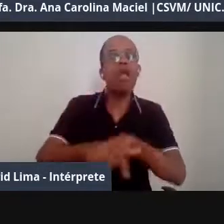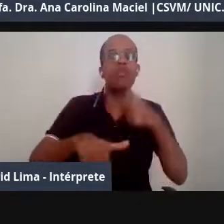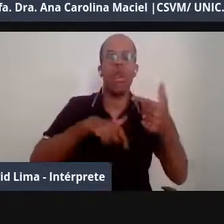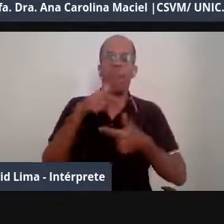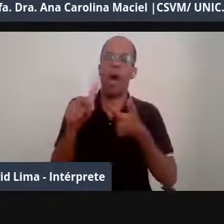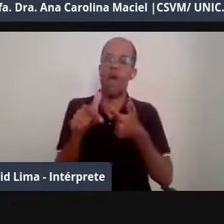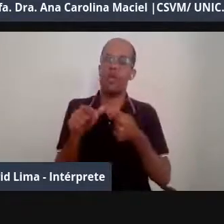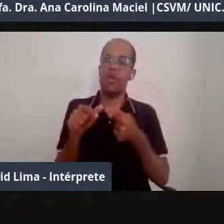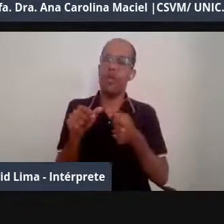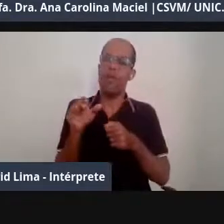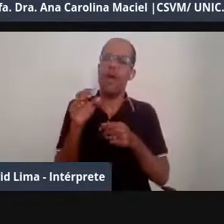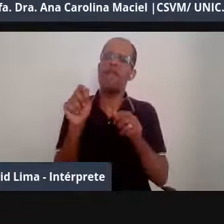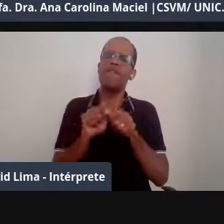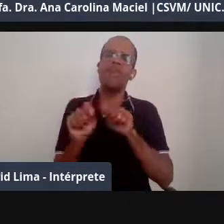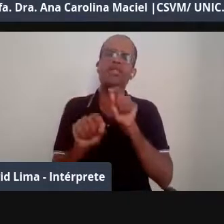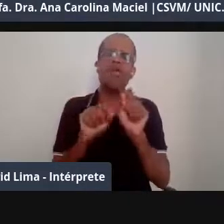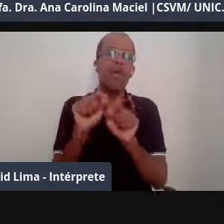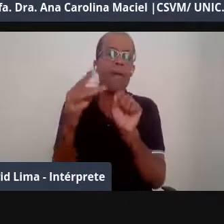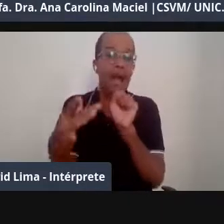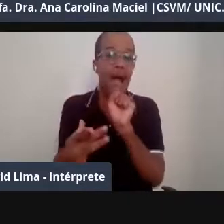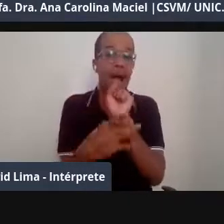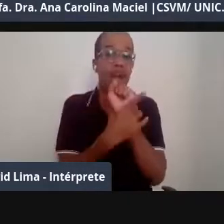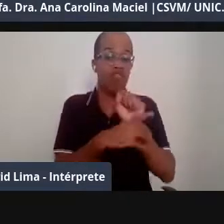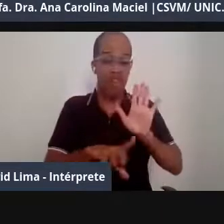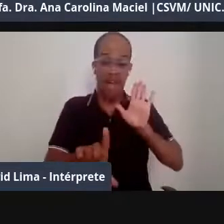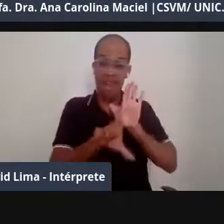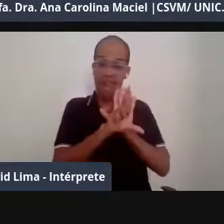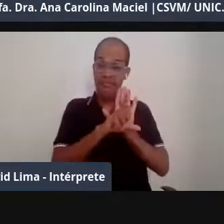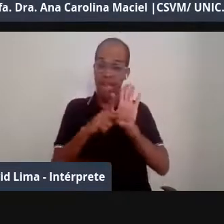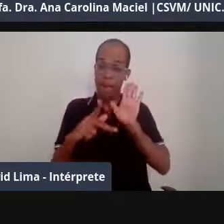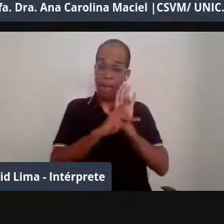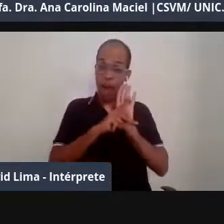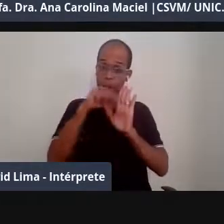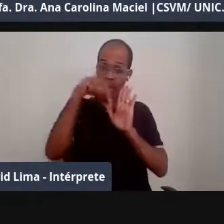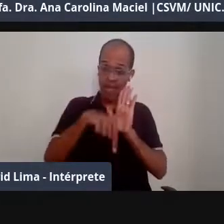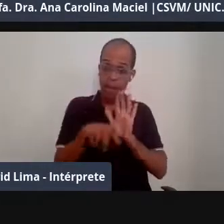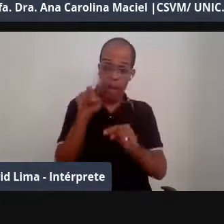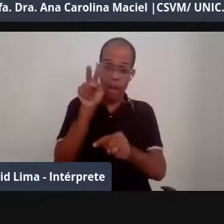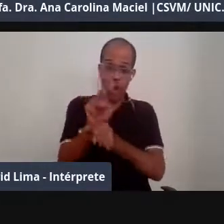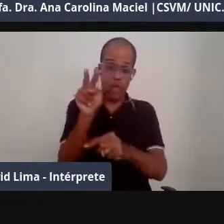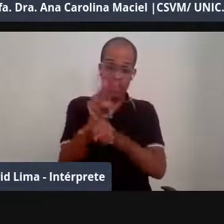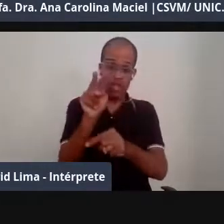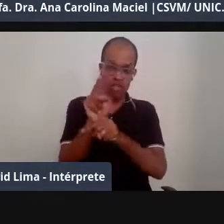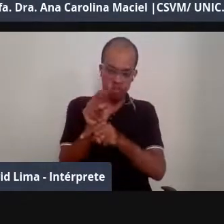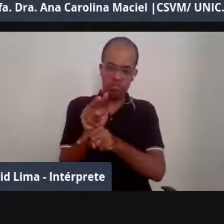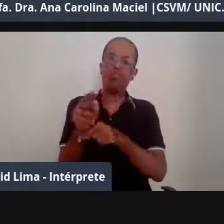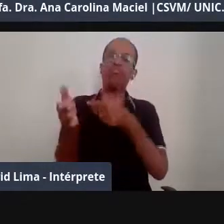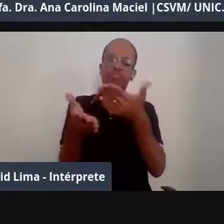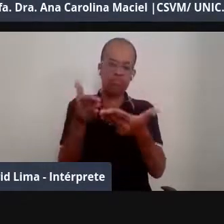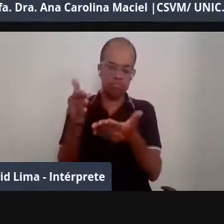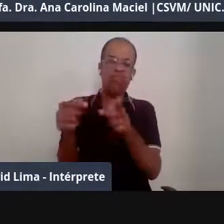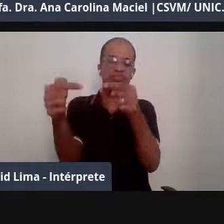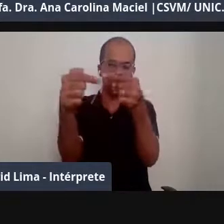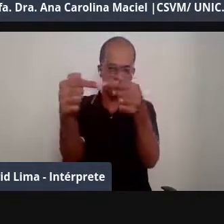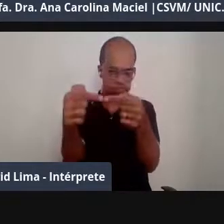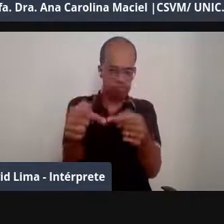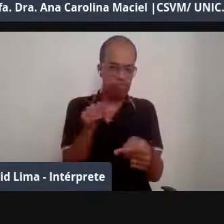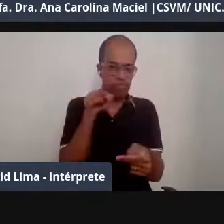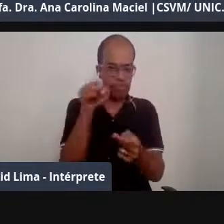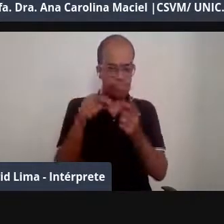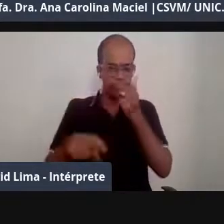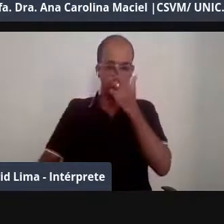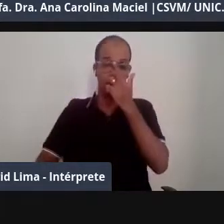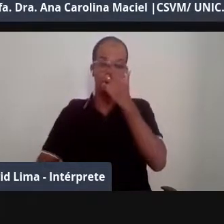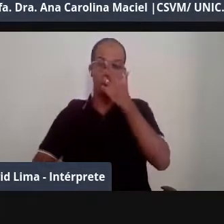que as leis trabalhistas que nós temos de proteção ao empregado sejam, de fato, cumpridas. Acho que